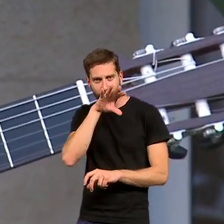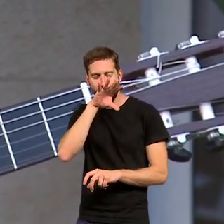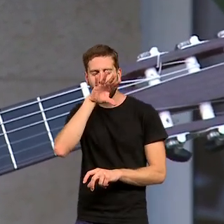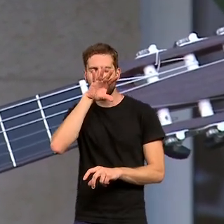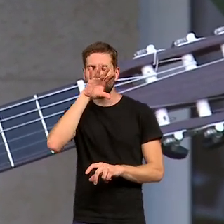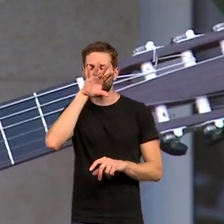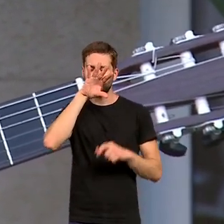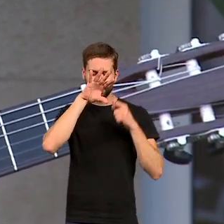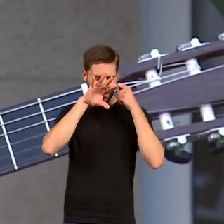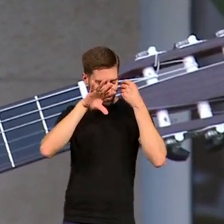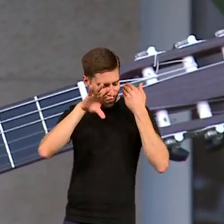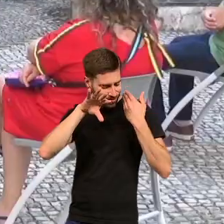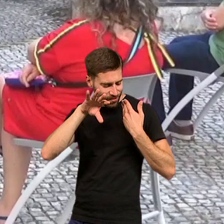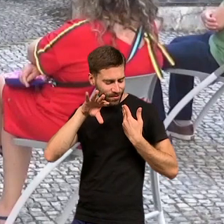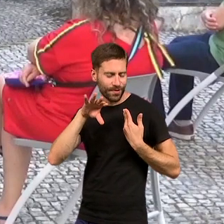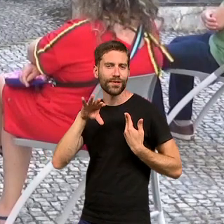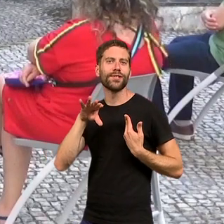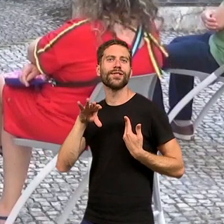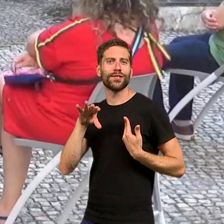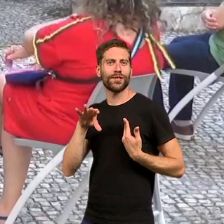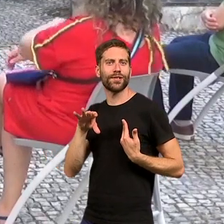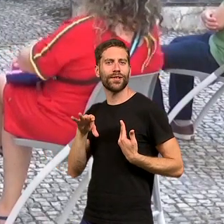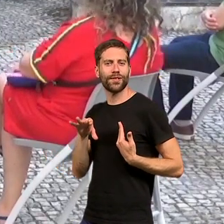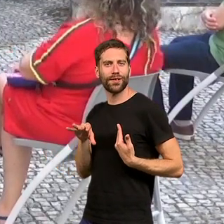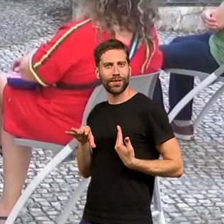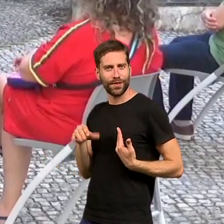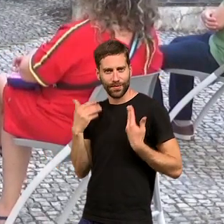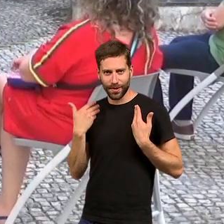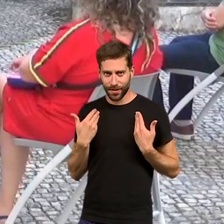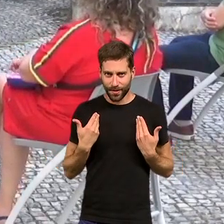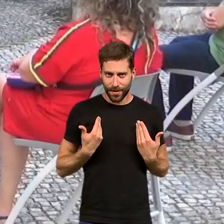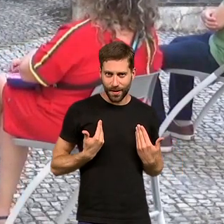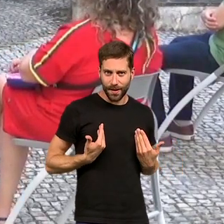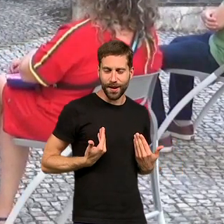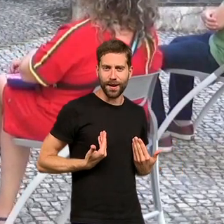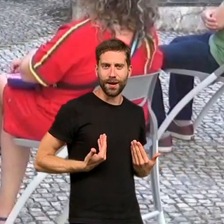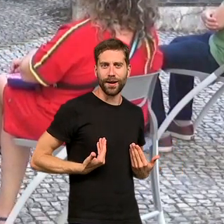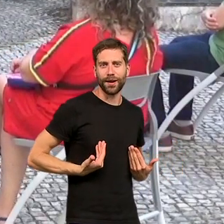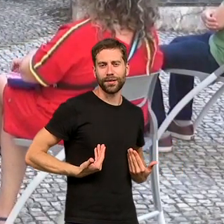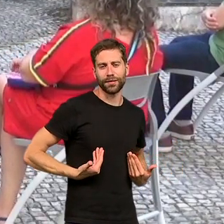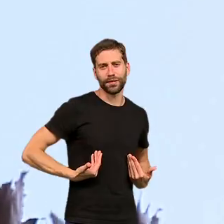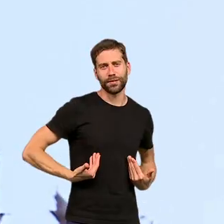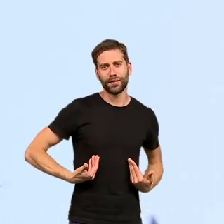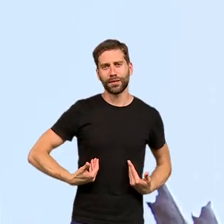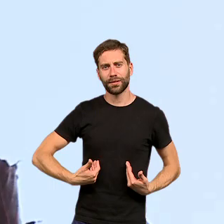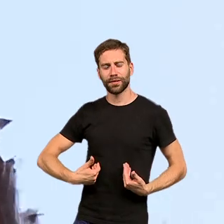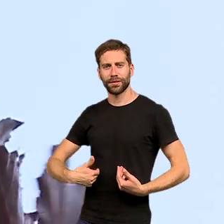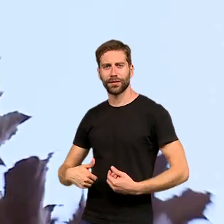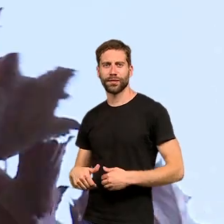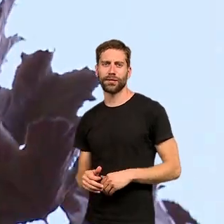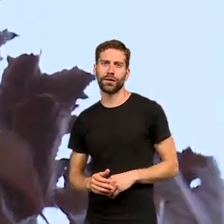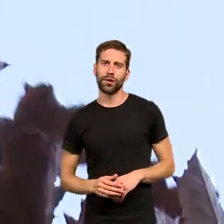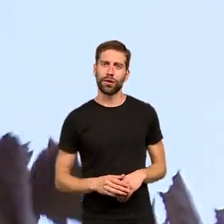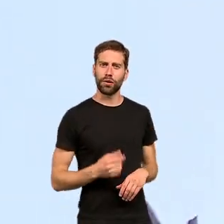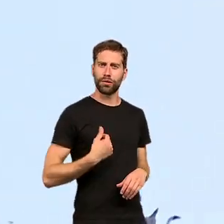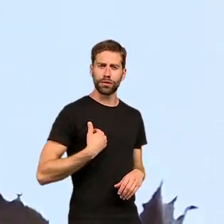onde cumprir tudo quanto é existir e guardo em mim o imenso que eu